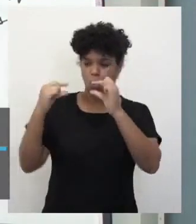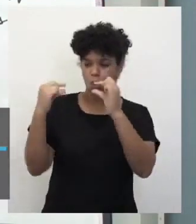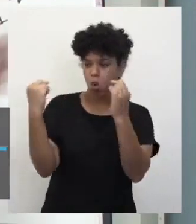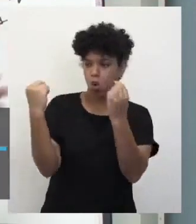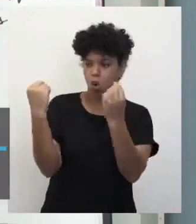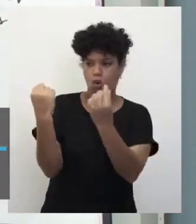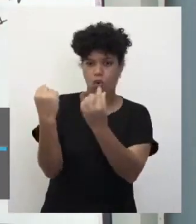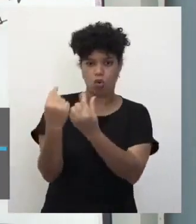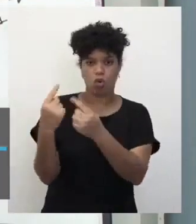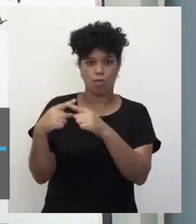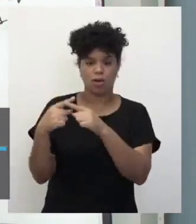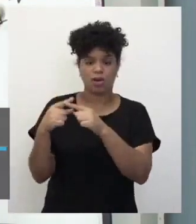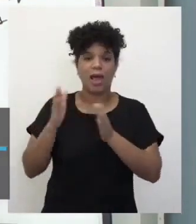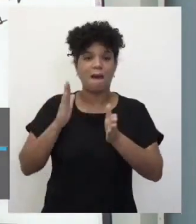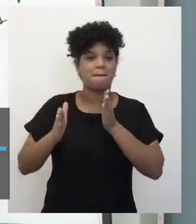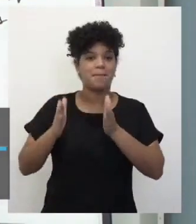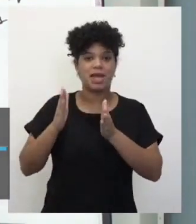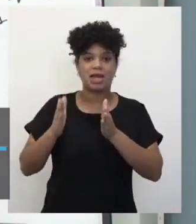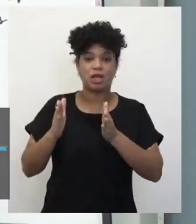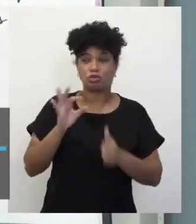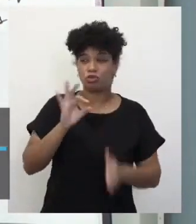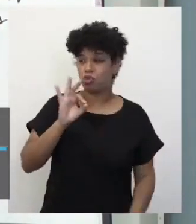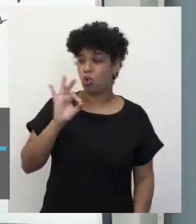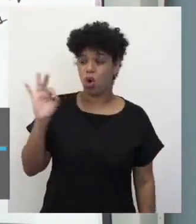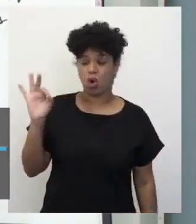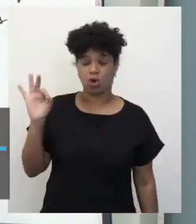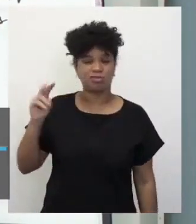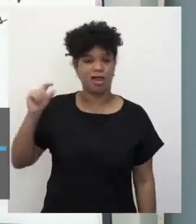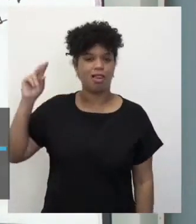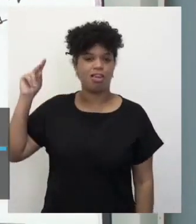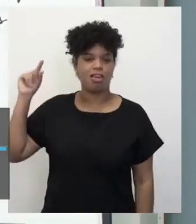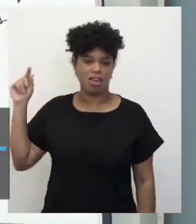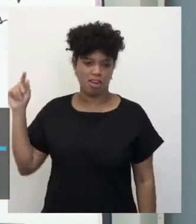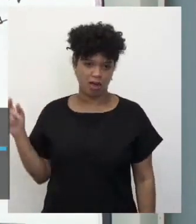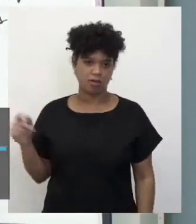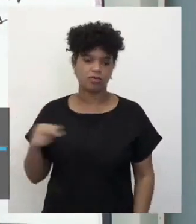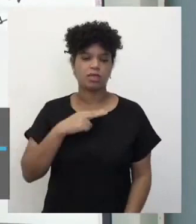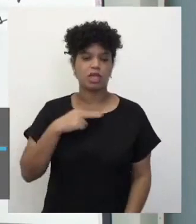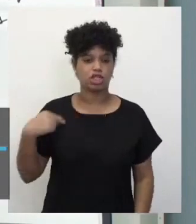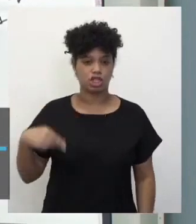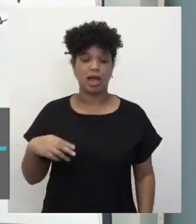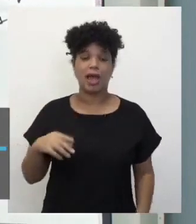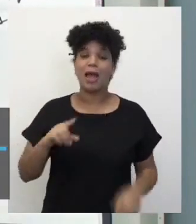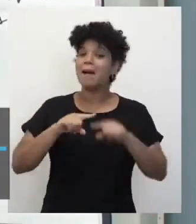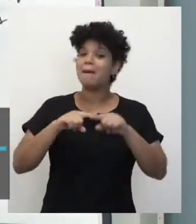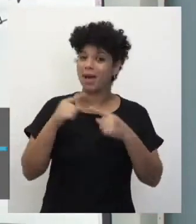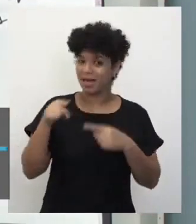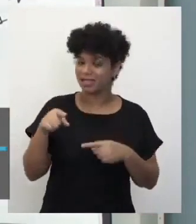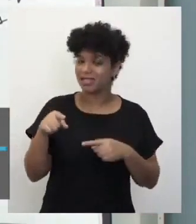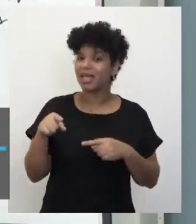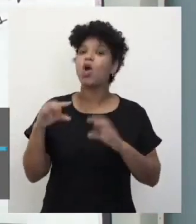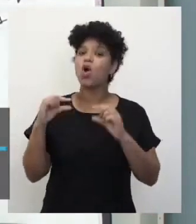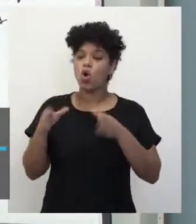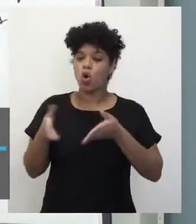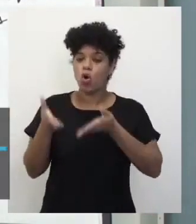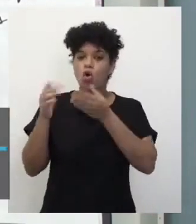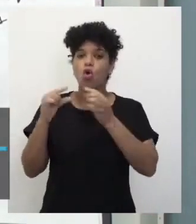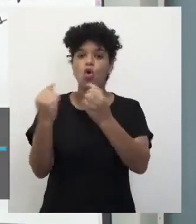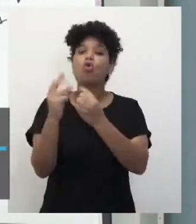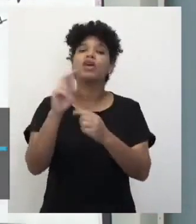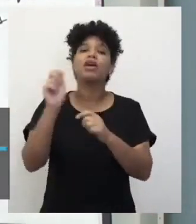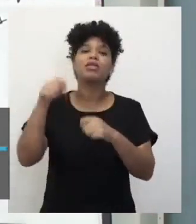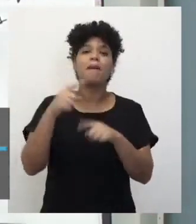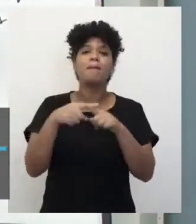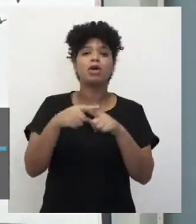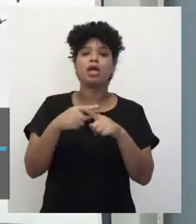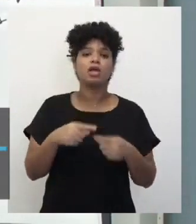período áureo aí da cultura chinesa. Porém, ele tem a parte utilitária dele, porque você pode encher ele de